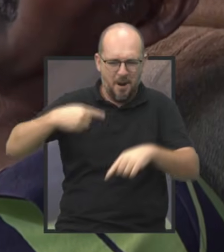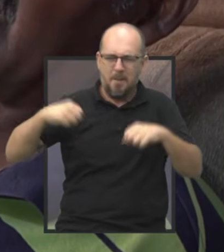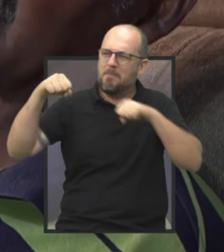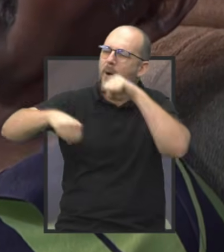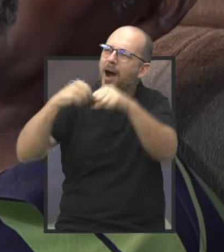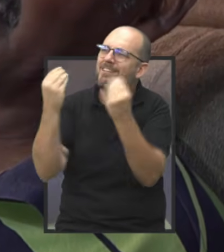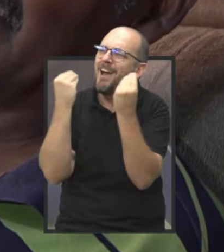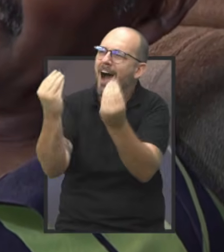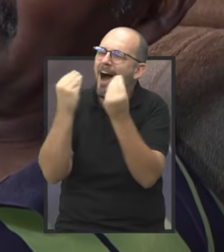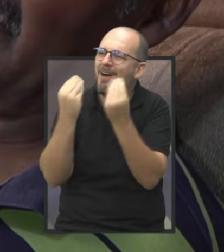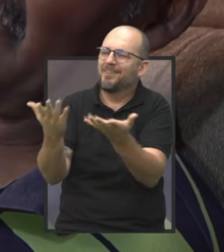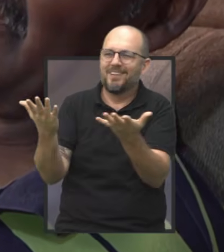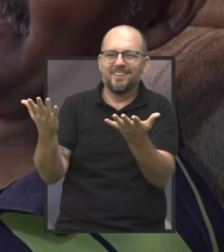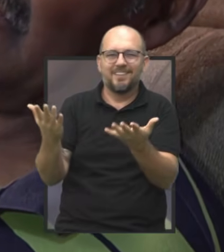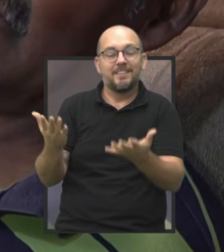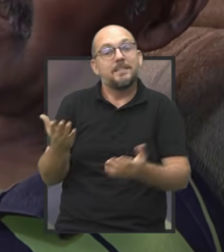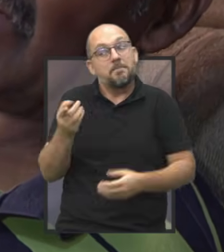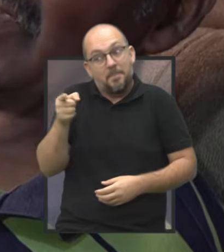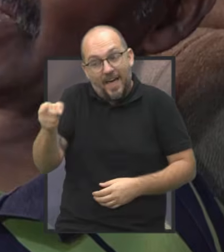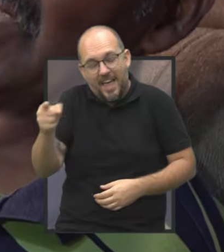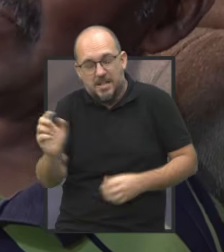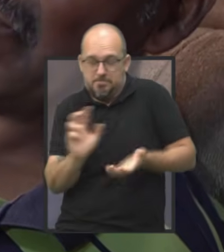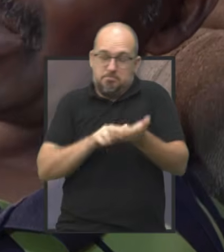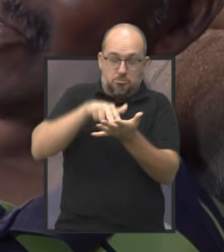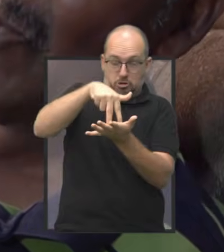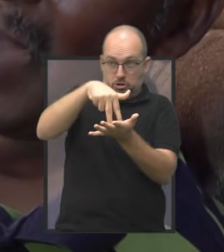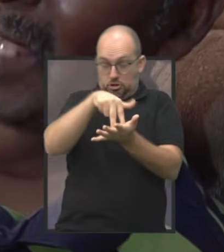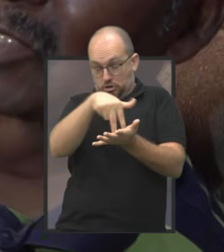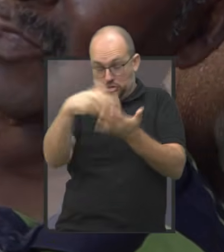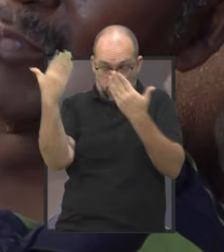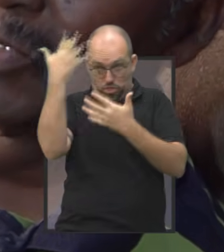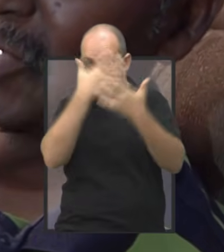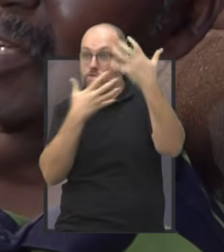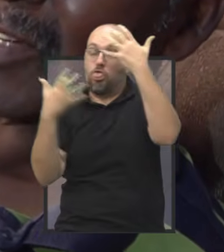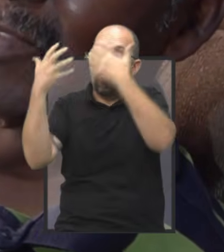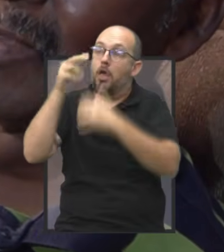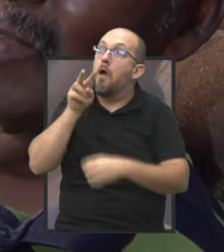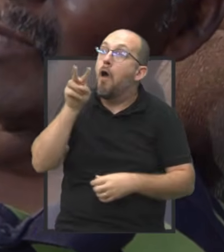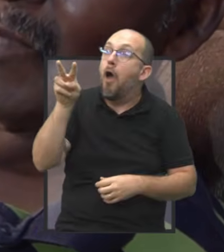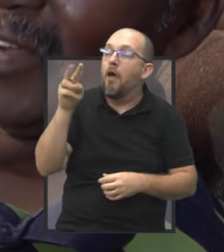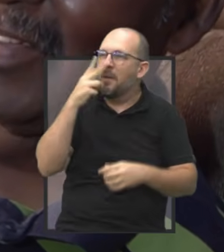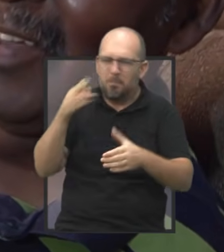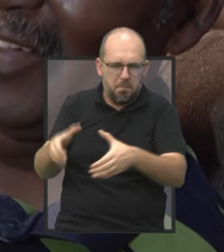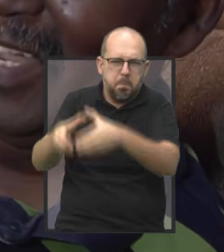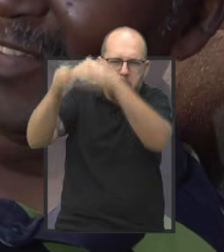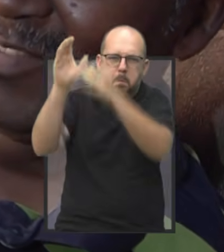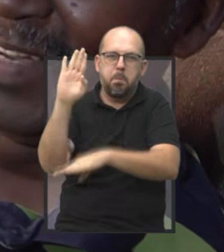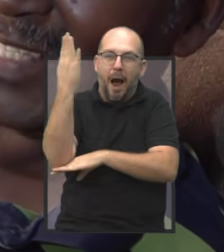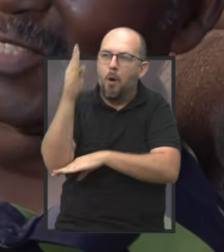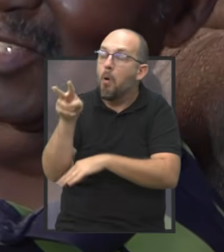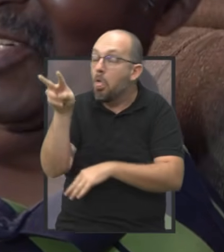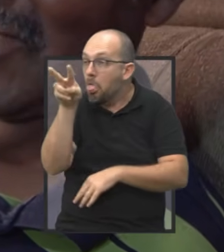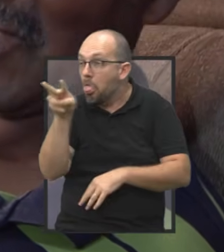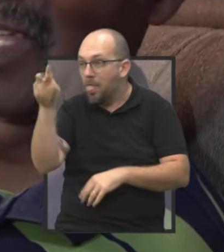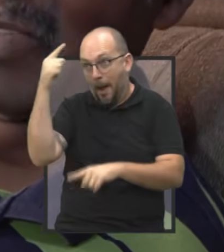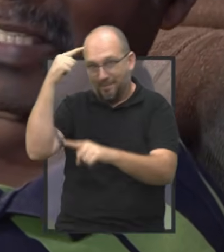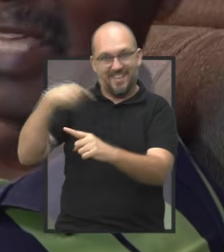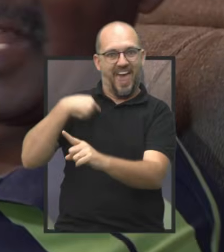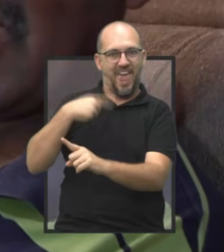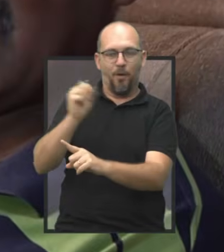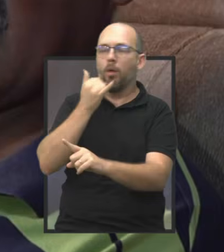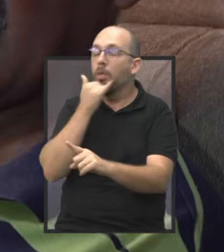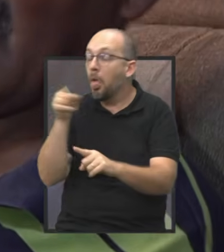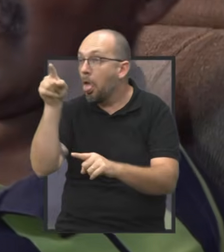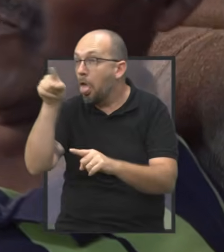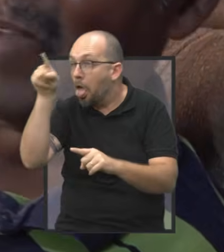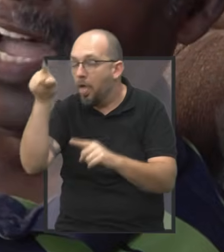Olha o resultado, ele olhava naquele pau no mastro do circo, olhava no mastro do circo, não sabia